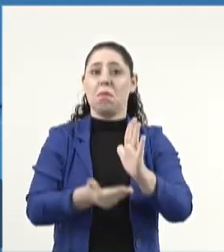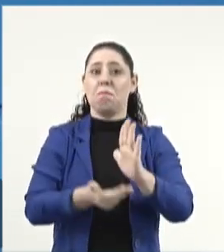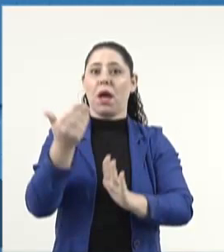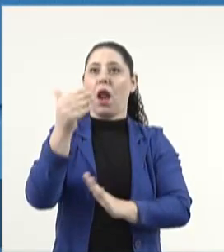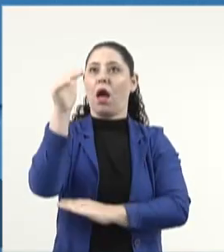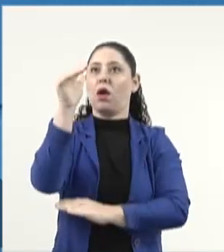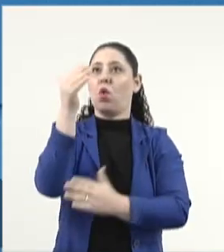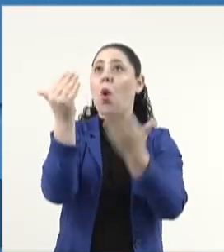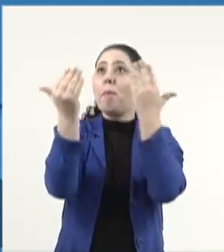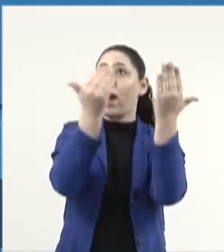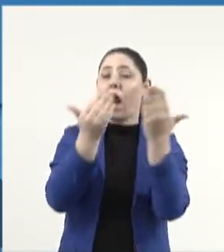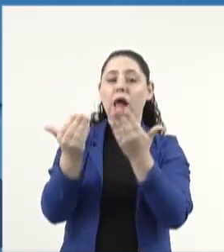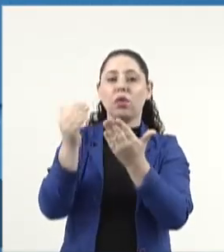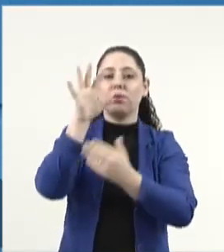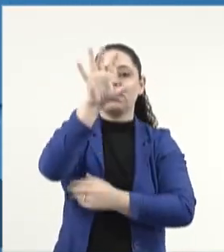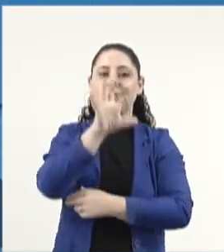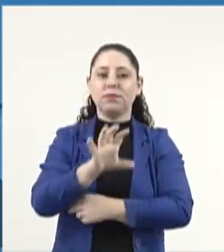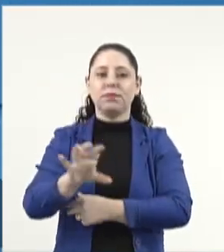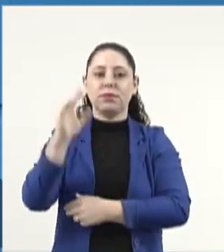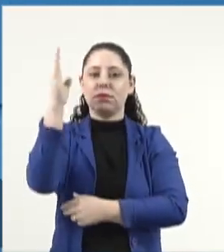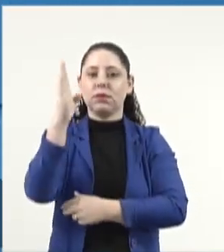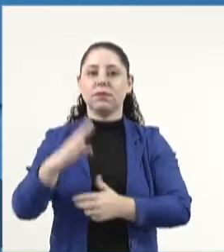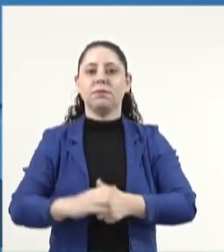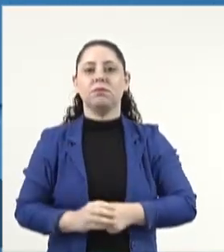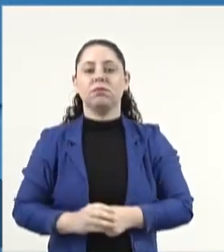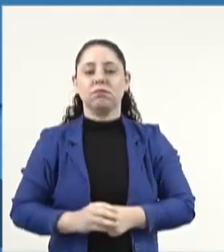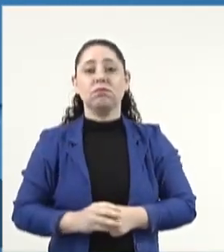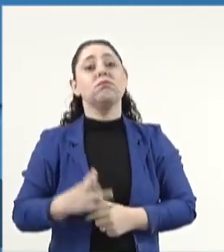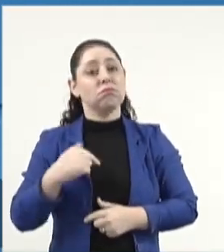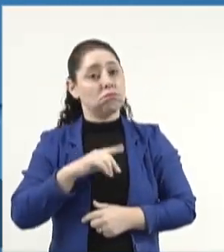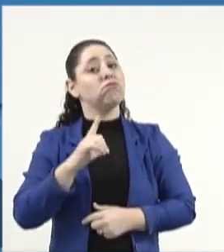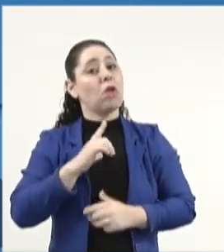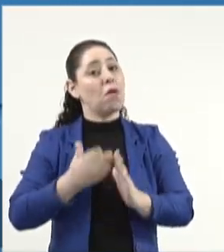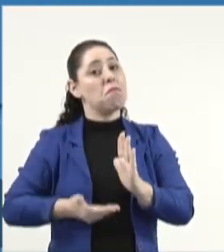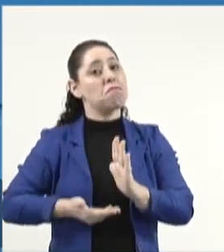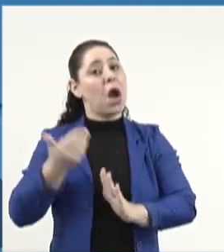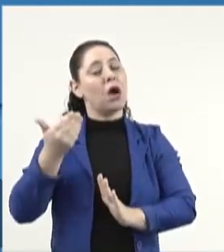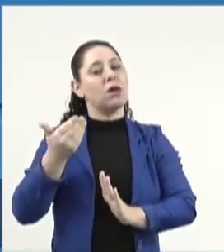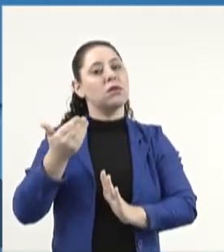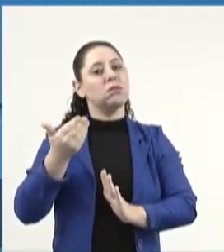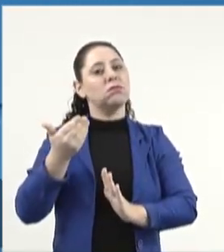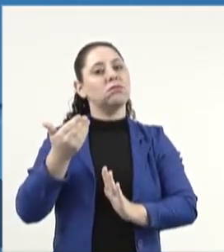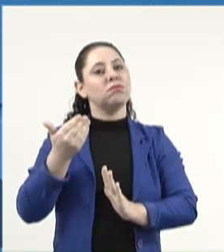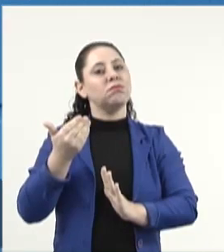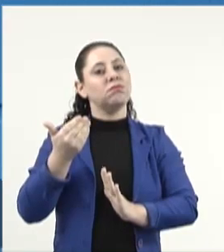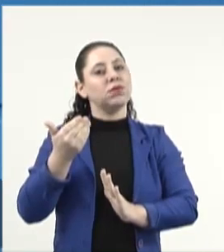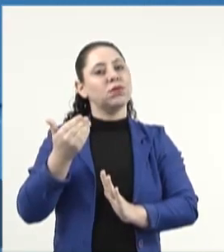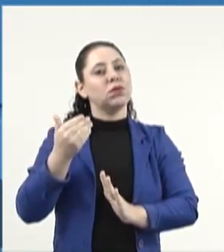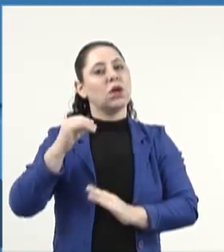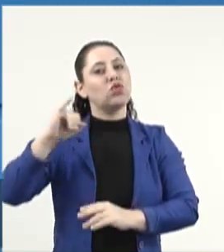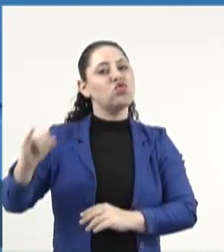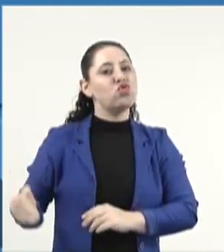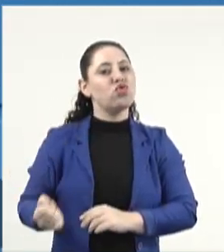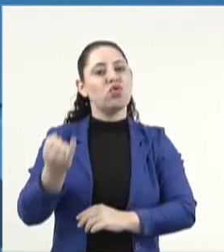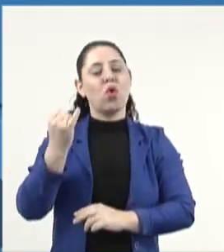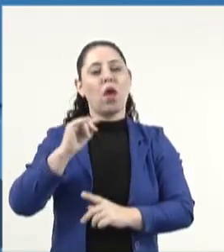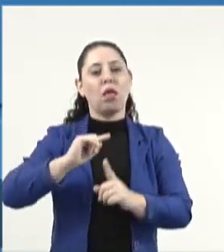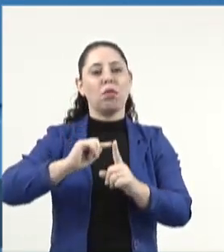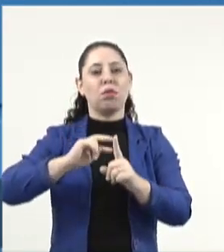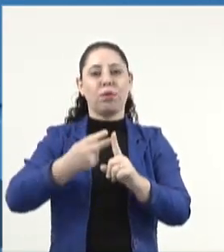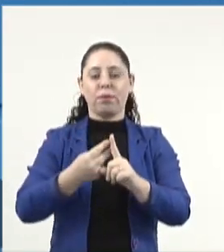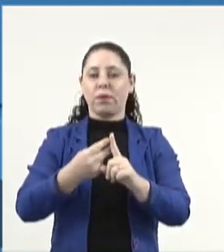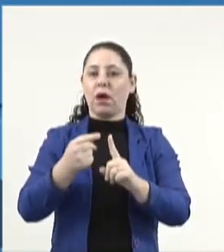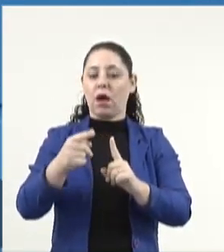média nacional e, além disso, assim mesmo nós tivemos um aumento, tá certo, acima da inflação, praticamente o dobro da inflação